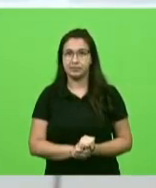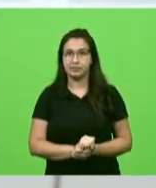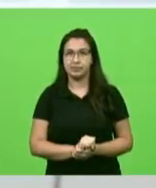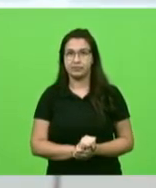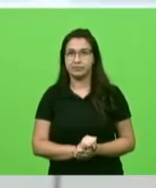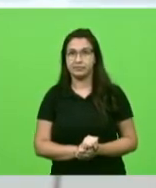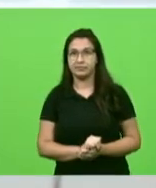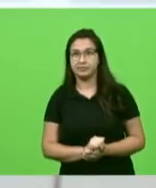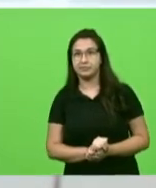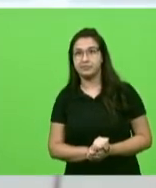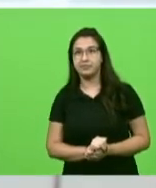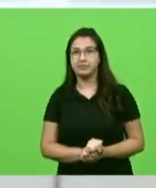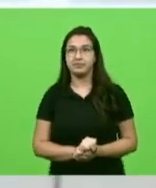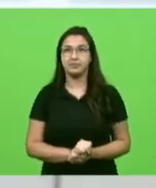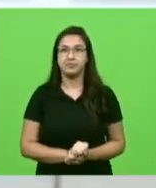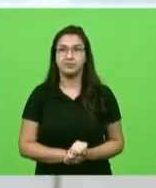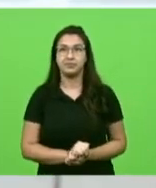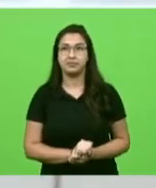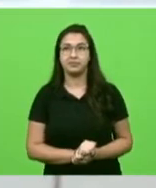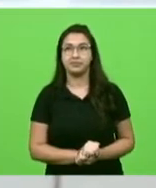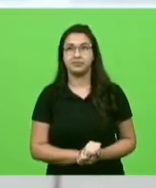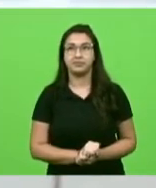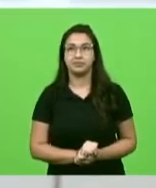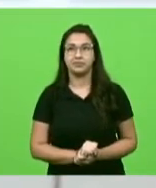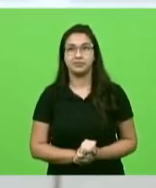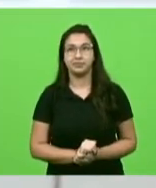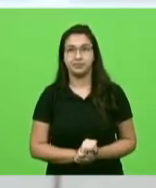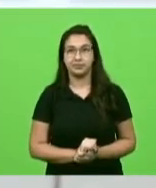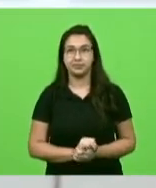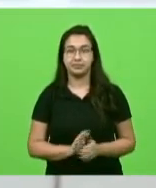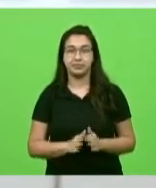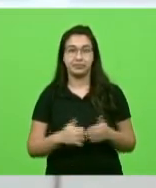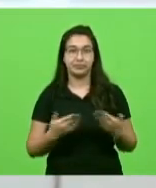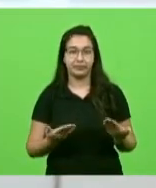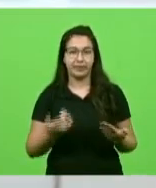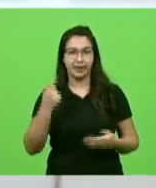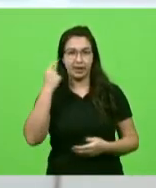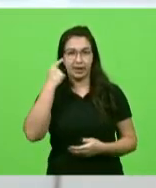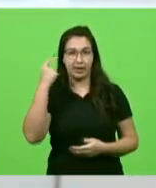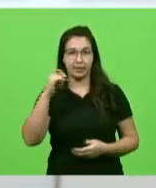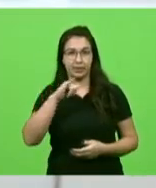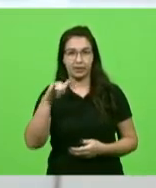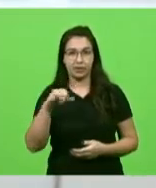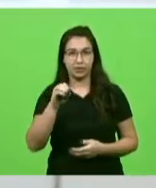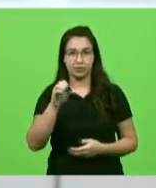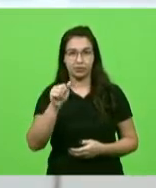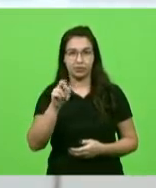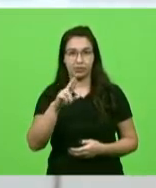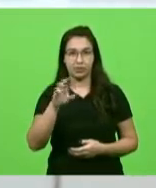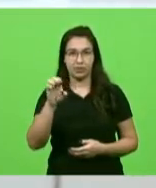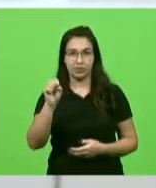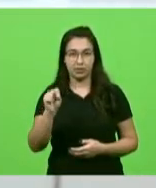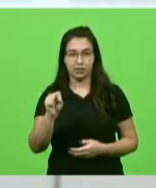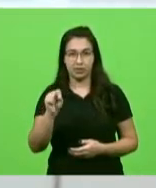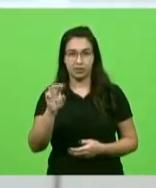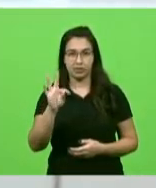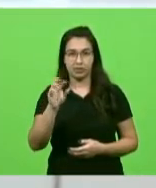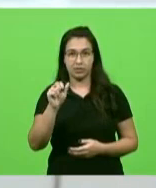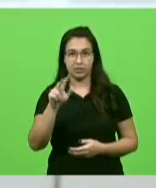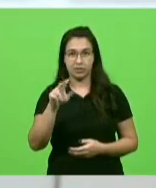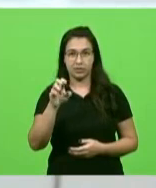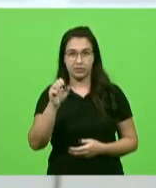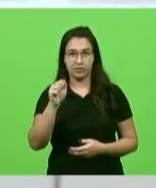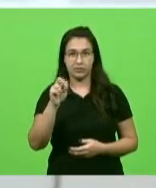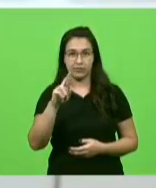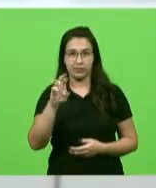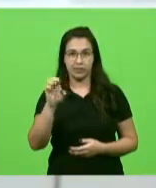E aí e enfim como bem lembram Juarez Tavares e Geraldo Prado justamente